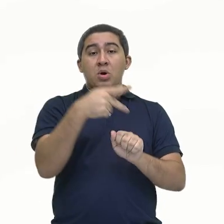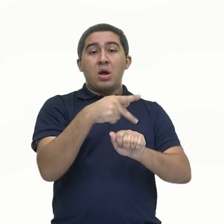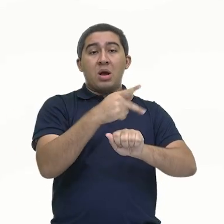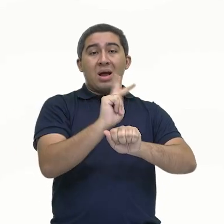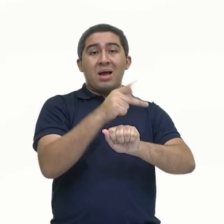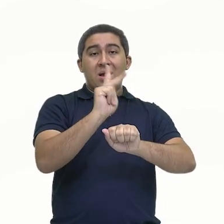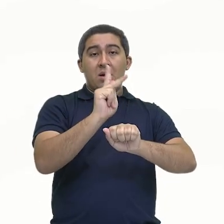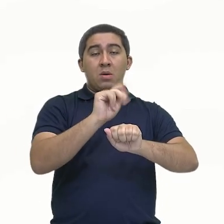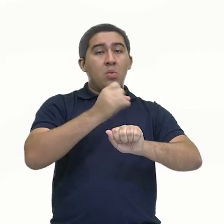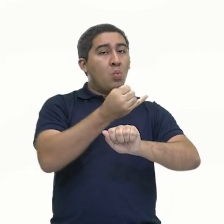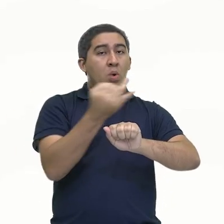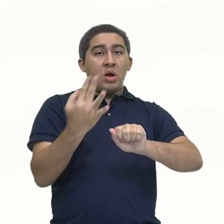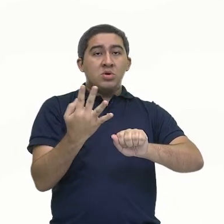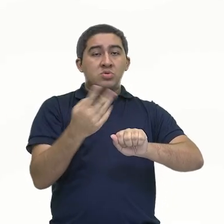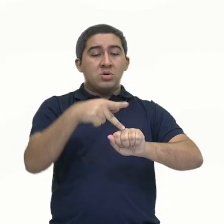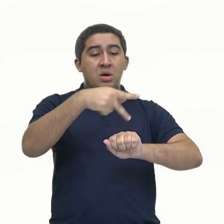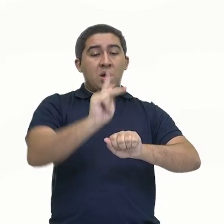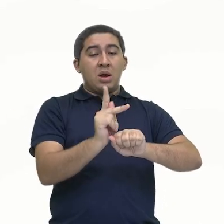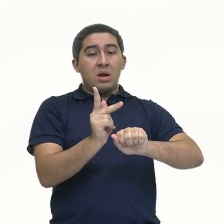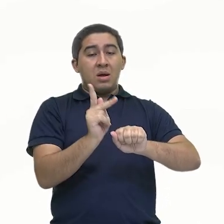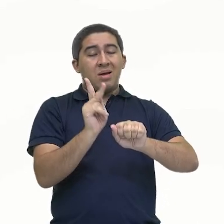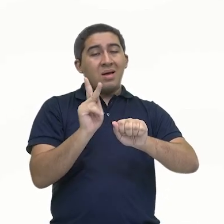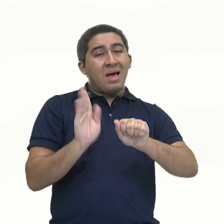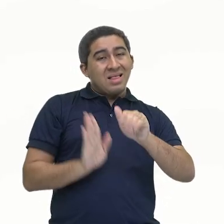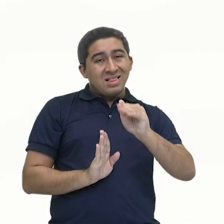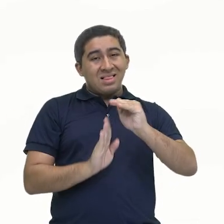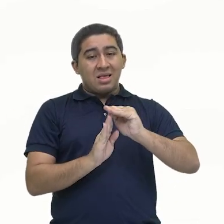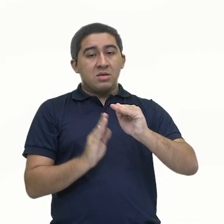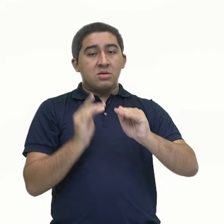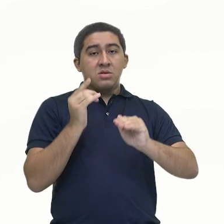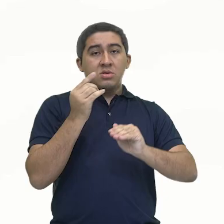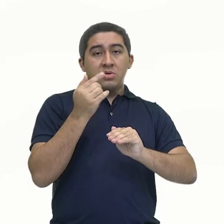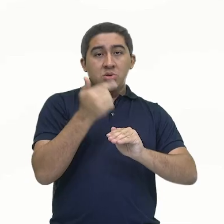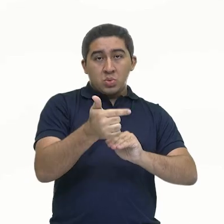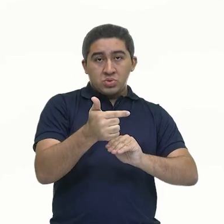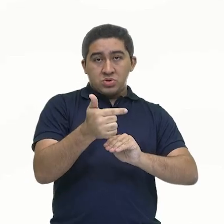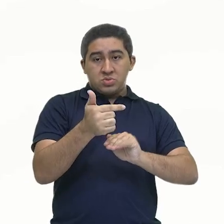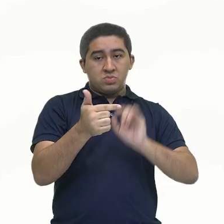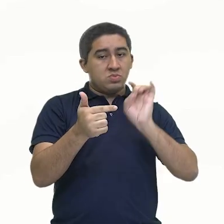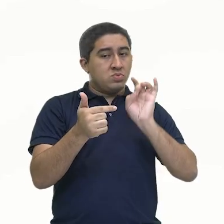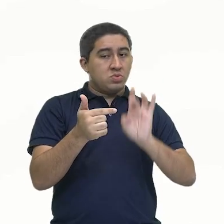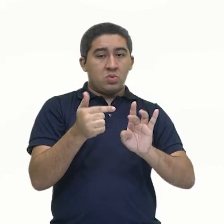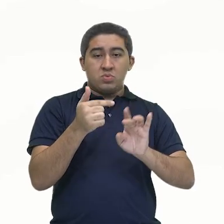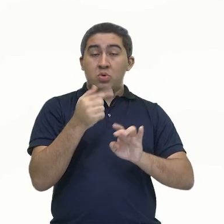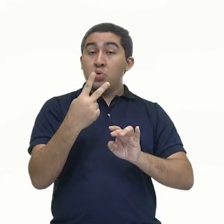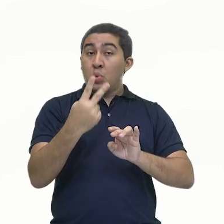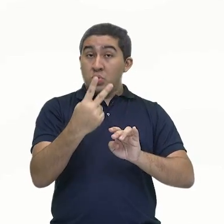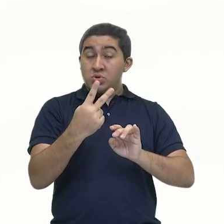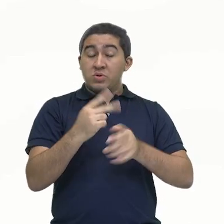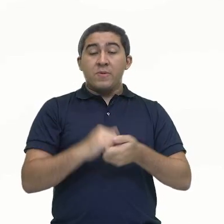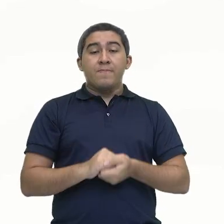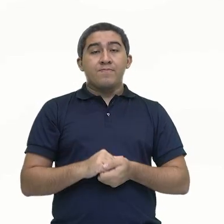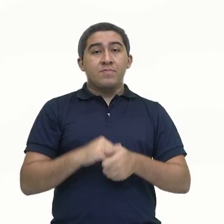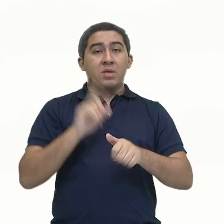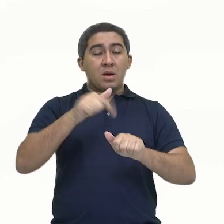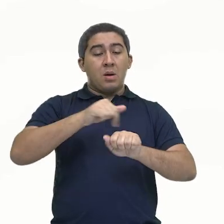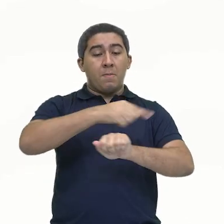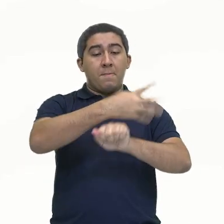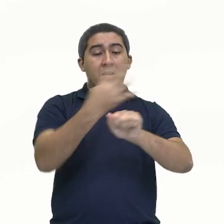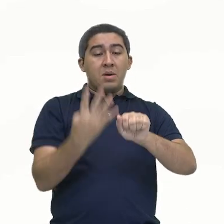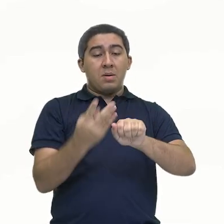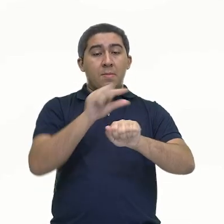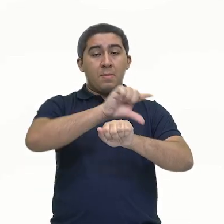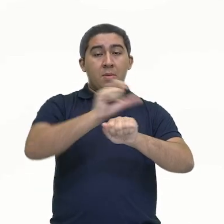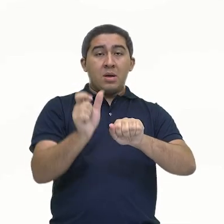máximo quantos elétrons? No máximo 2 elétrons. A camada L só pode ter no